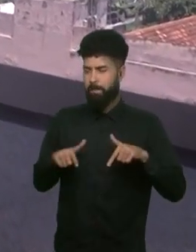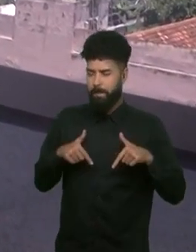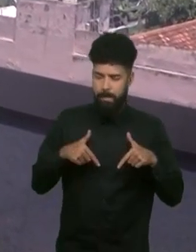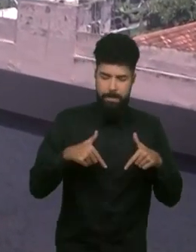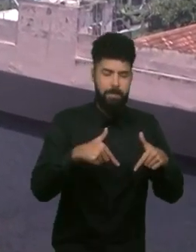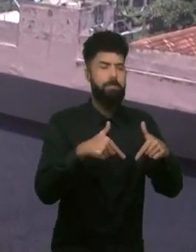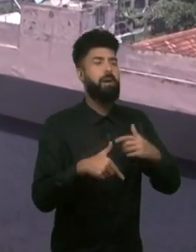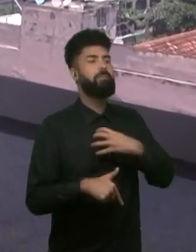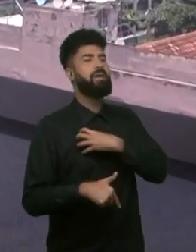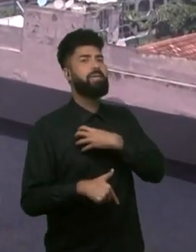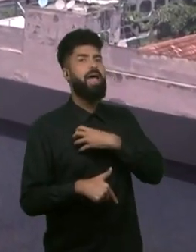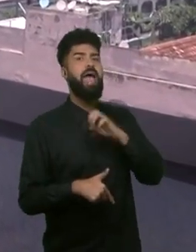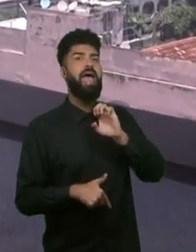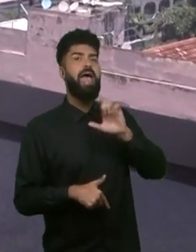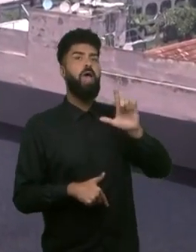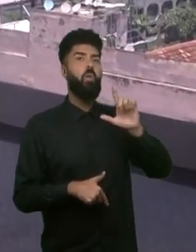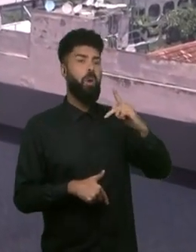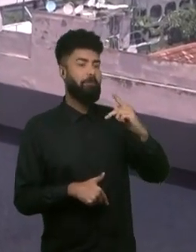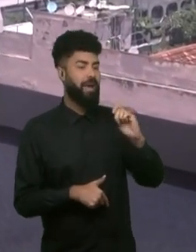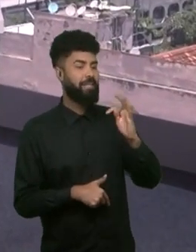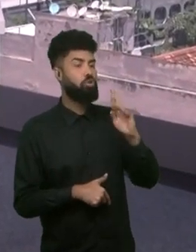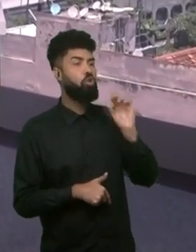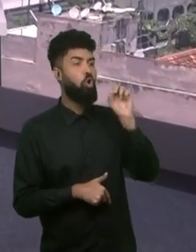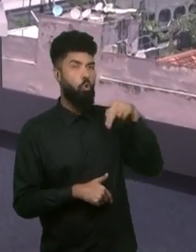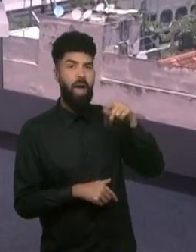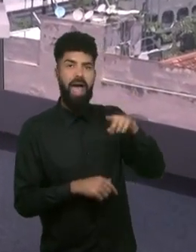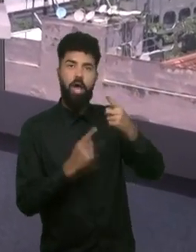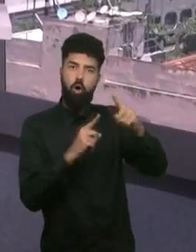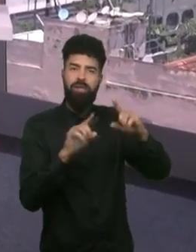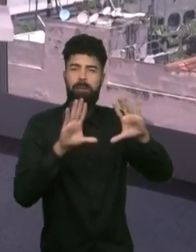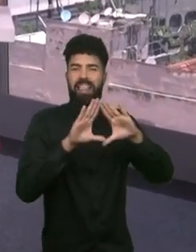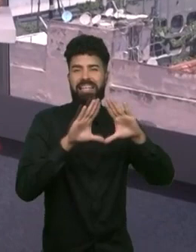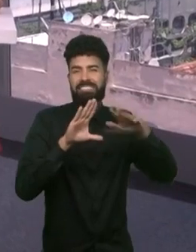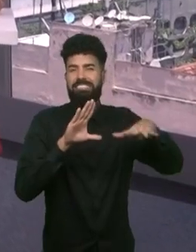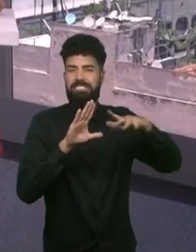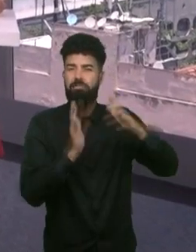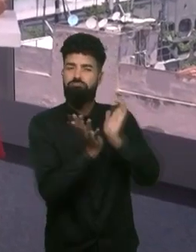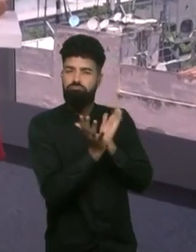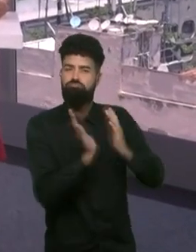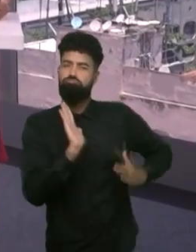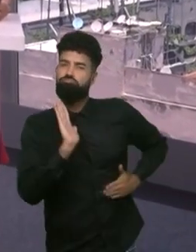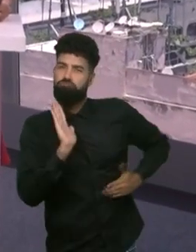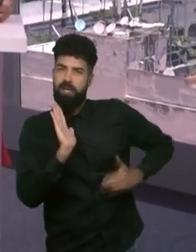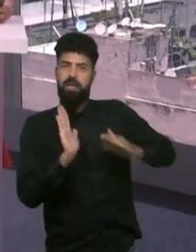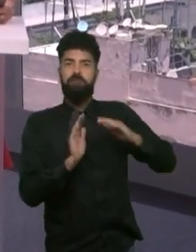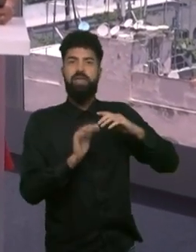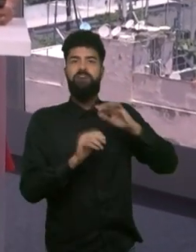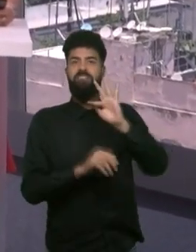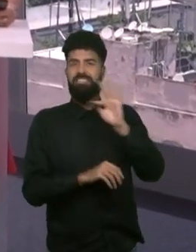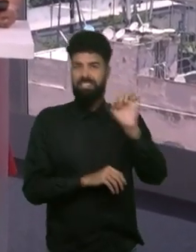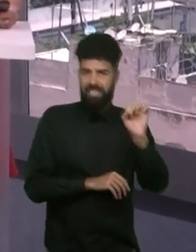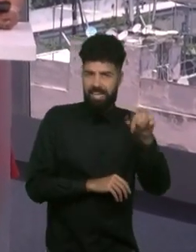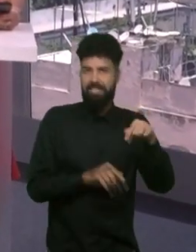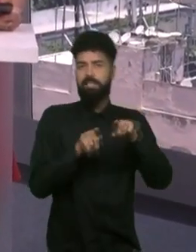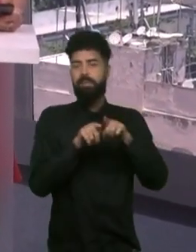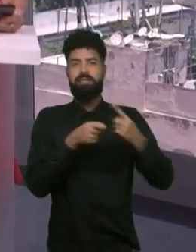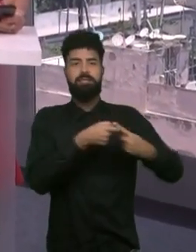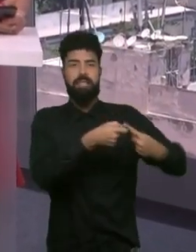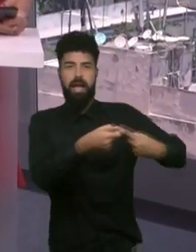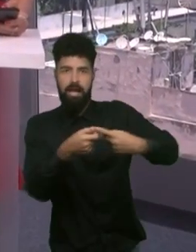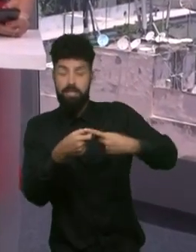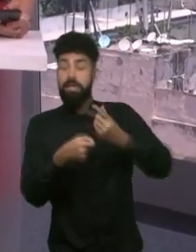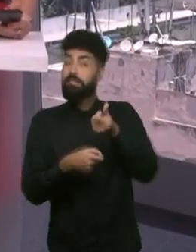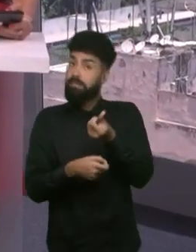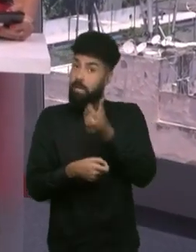Bahia a Operação El Patrón contra uma milícia que atua em Feira de Santana e cidades vizinhas. 6 pessoas